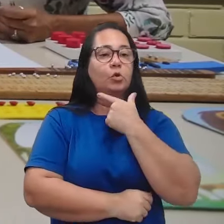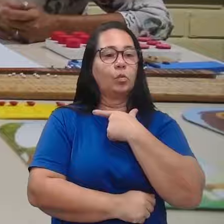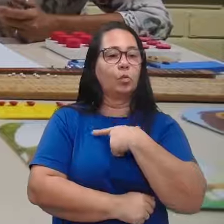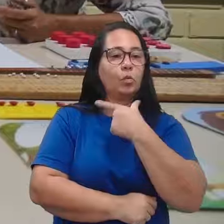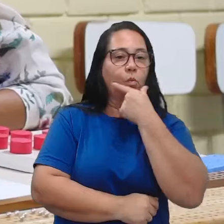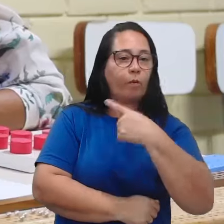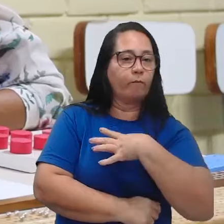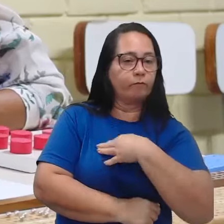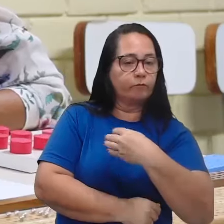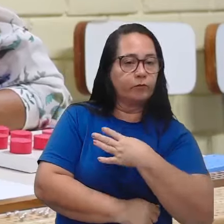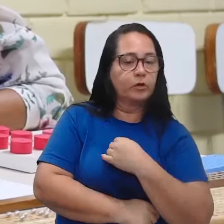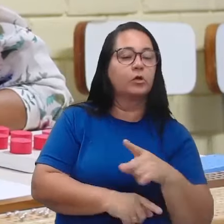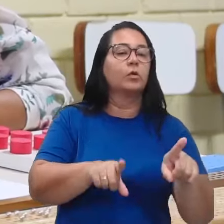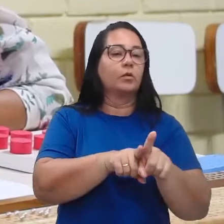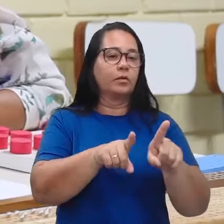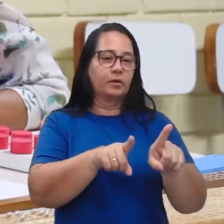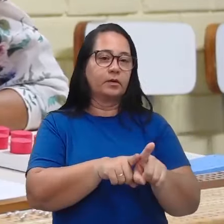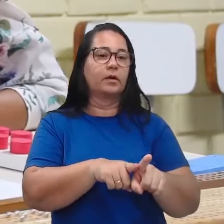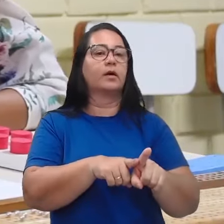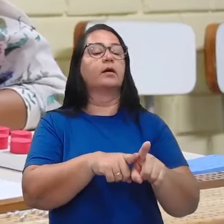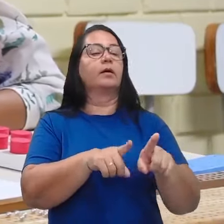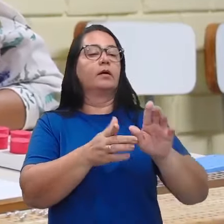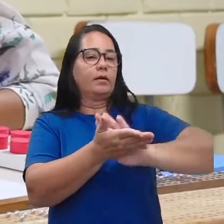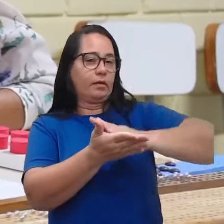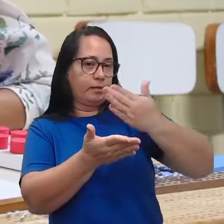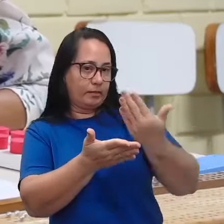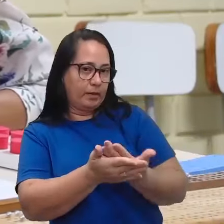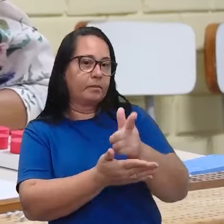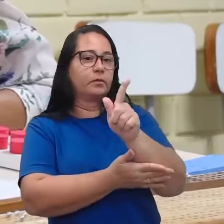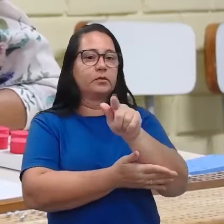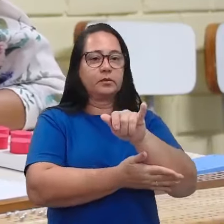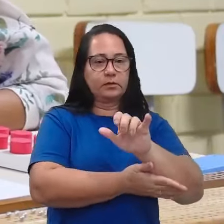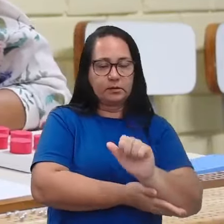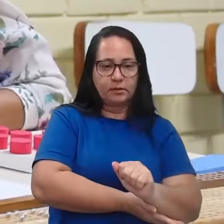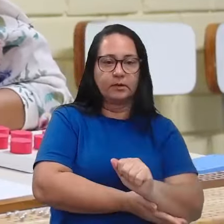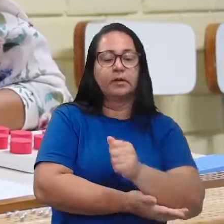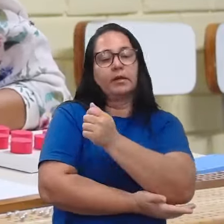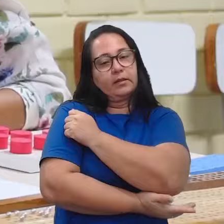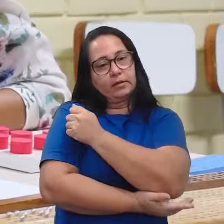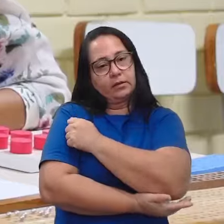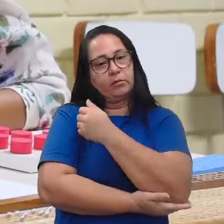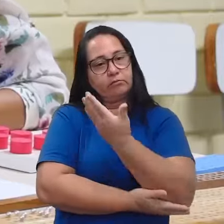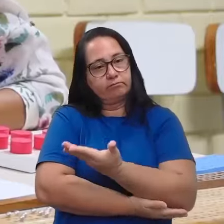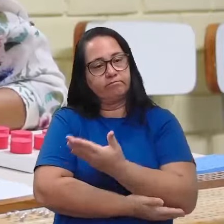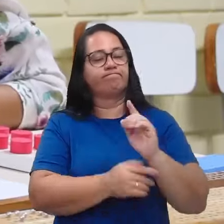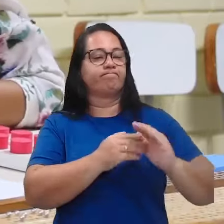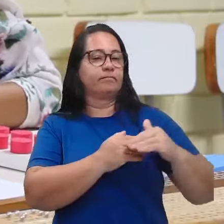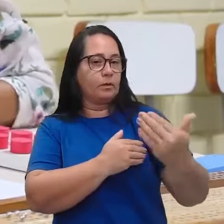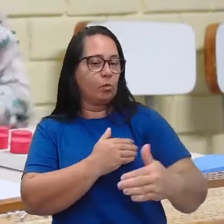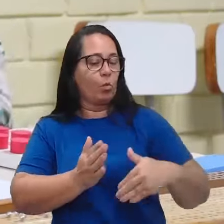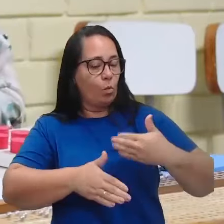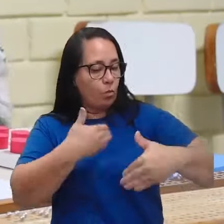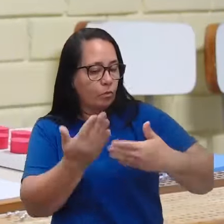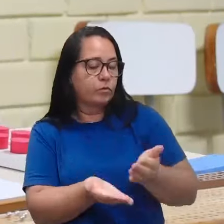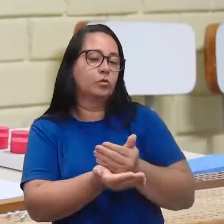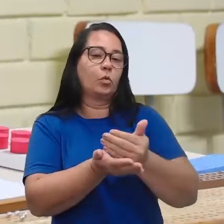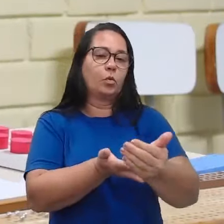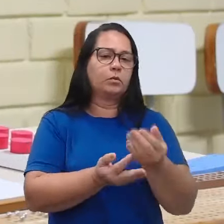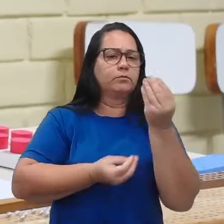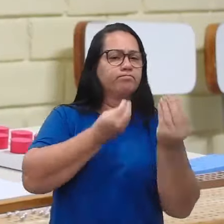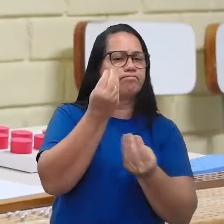guia-intérprete da aluna, que você conheceu, né? E daí em diante eu comecei a ver como é que